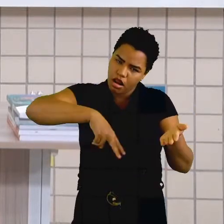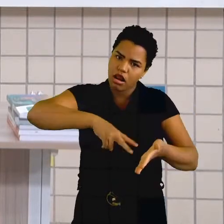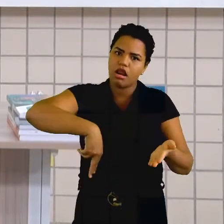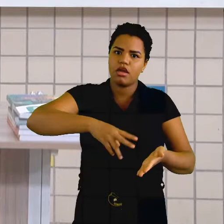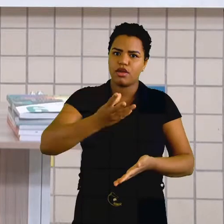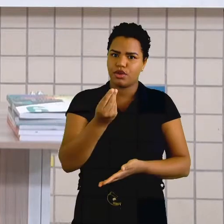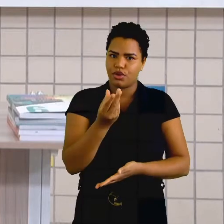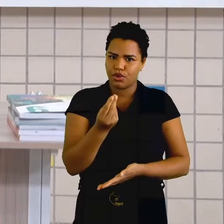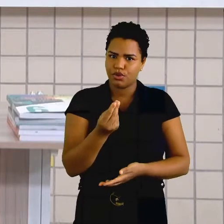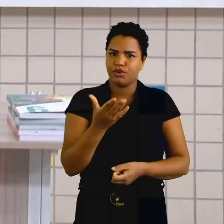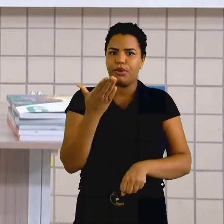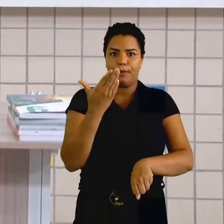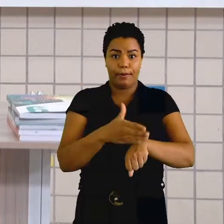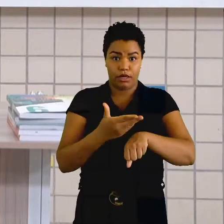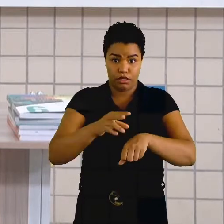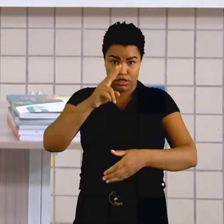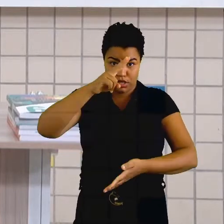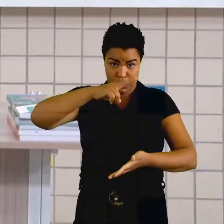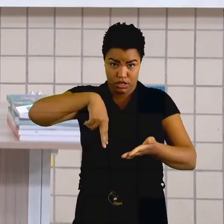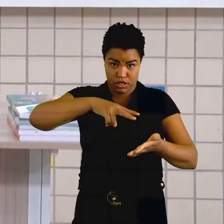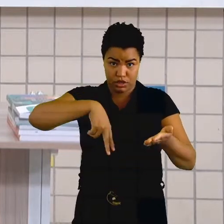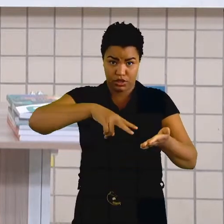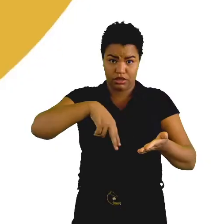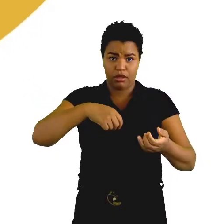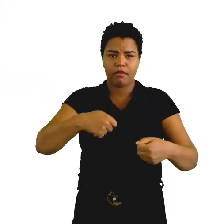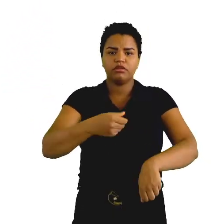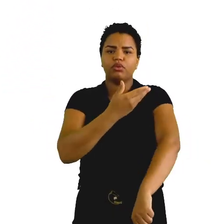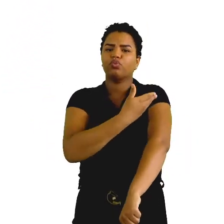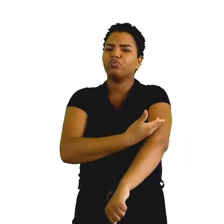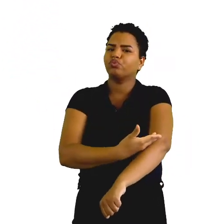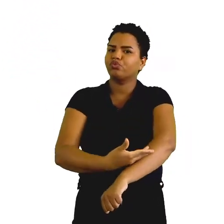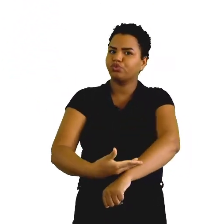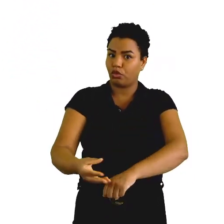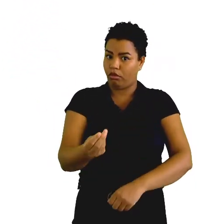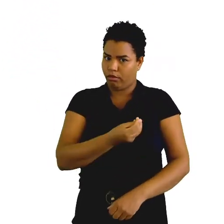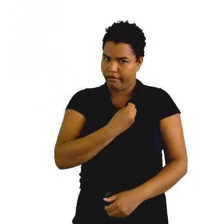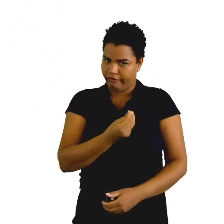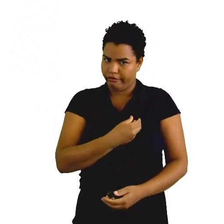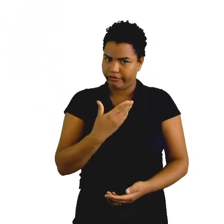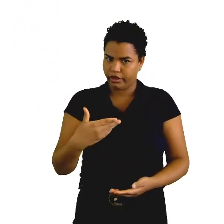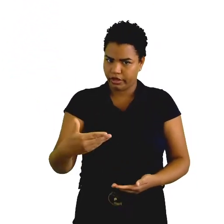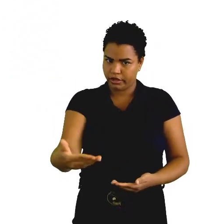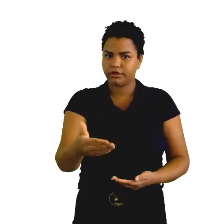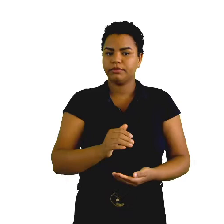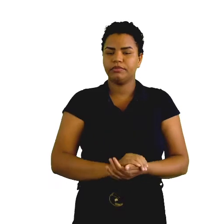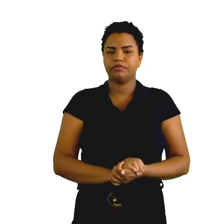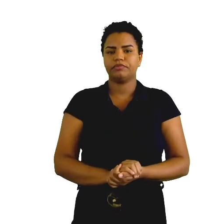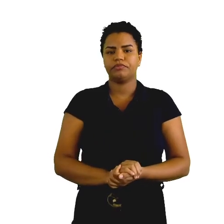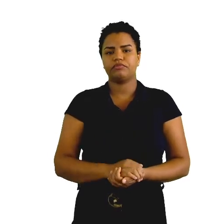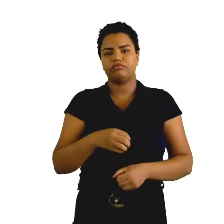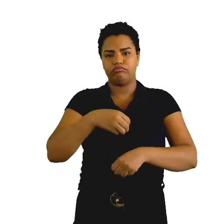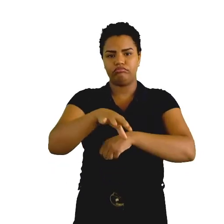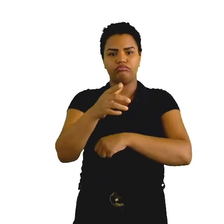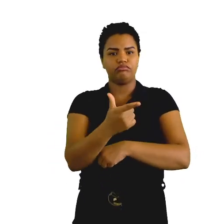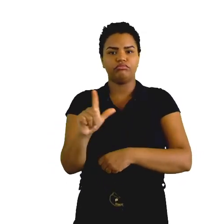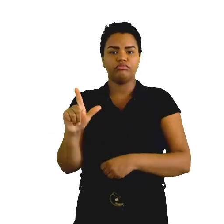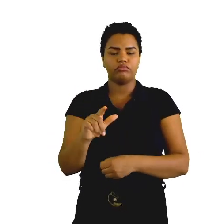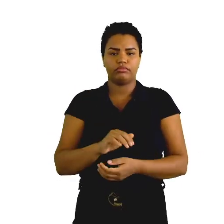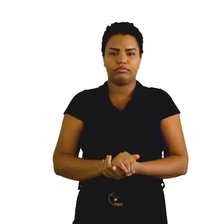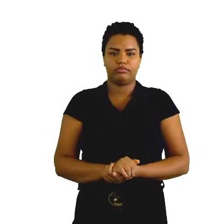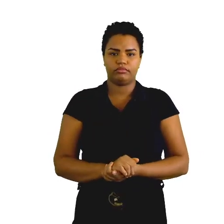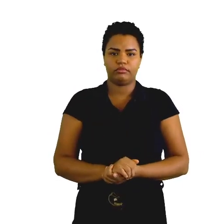da leitura deve ser um hábito em nossas vidas. Próxima dica. Não fuja